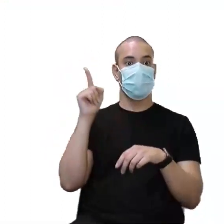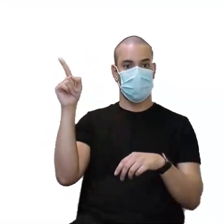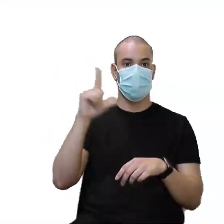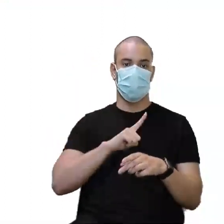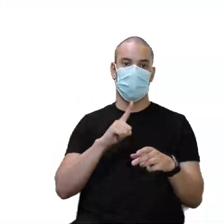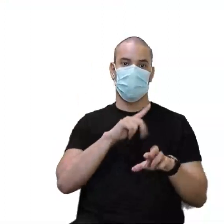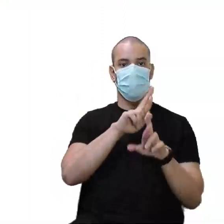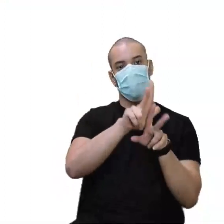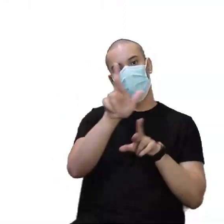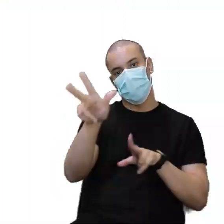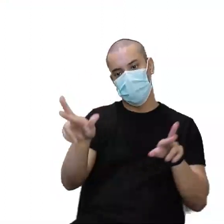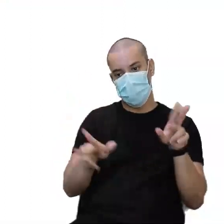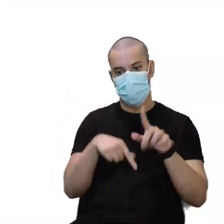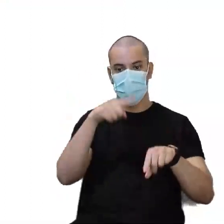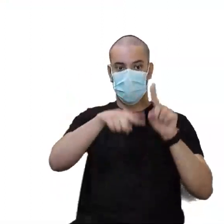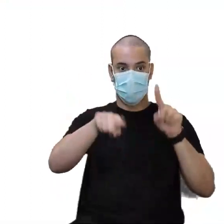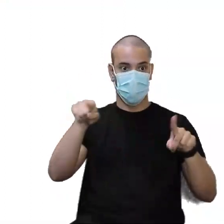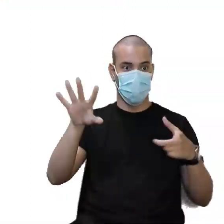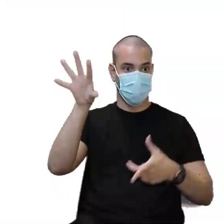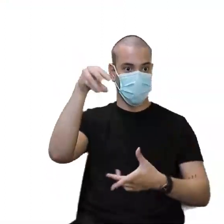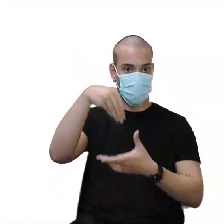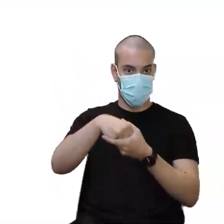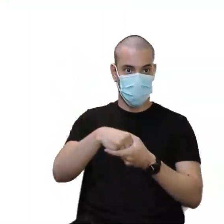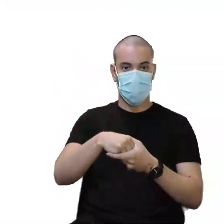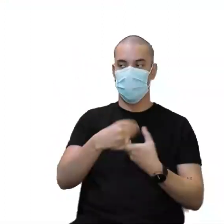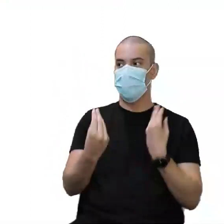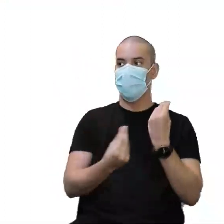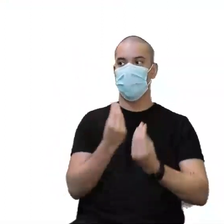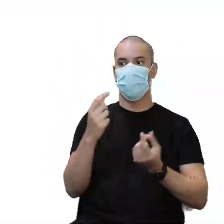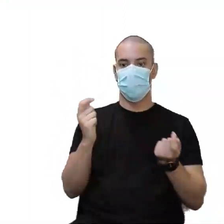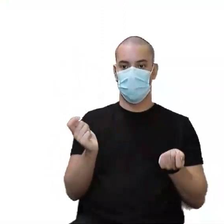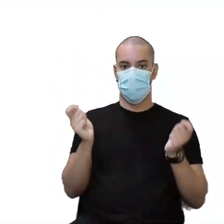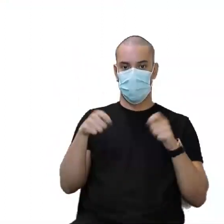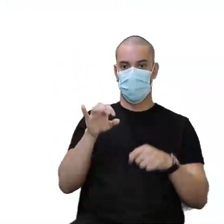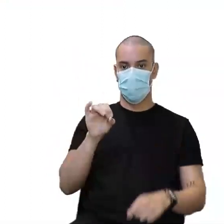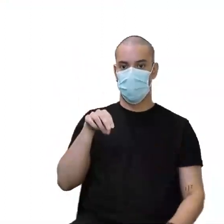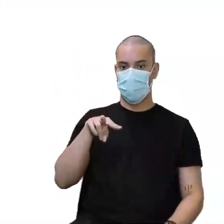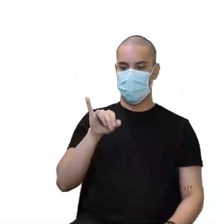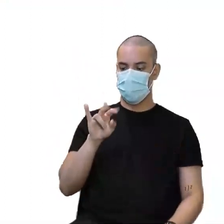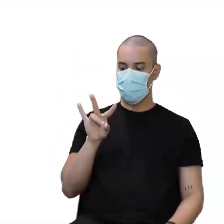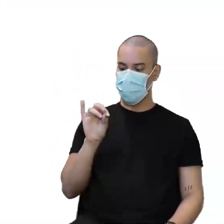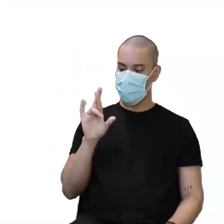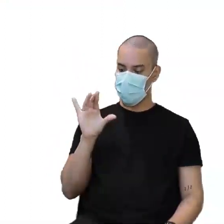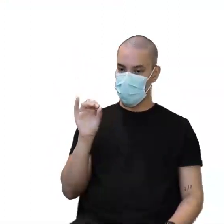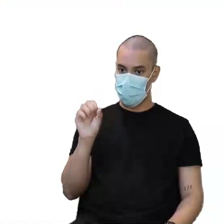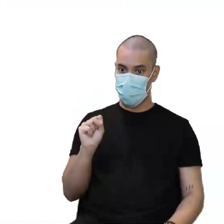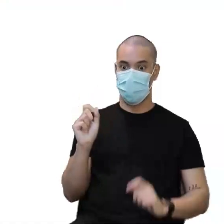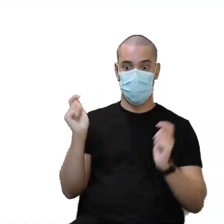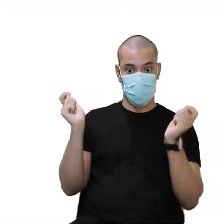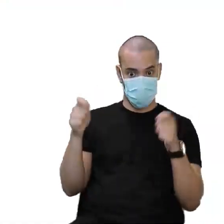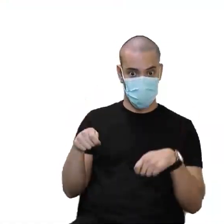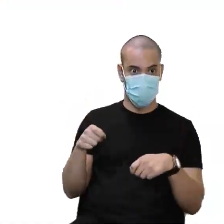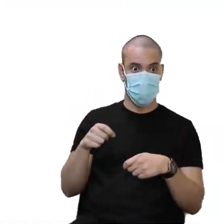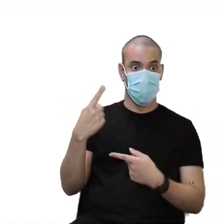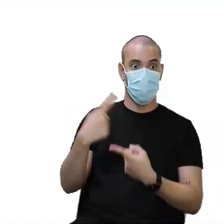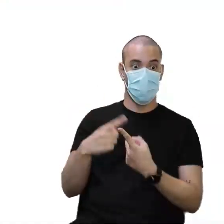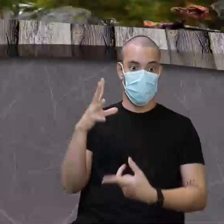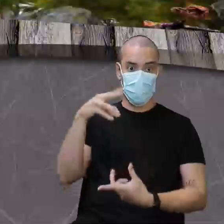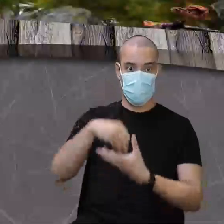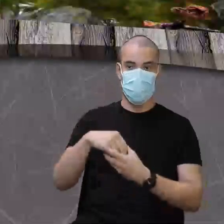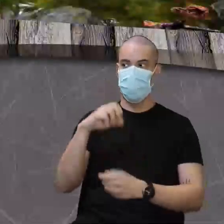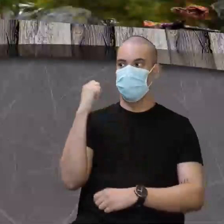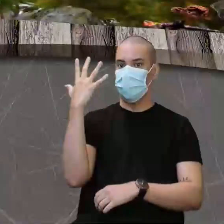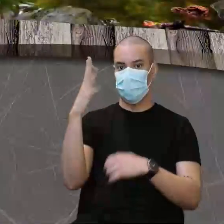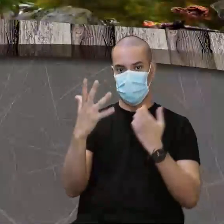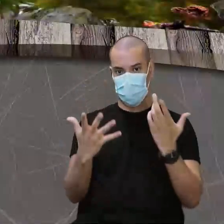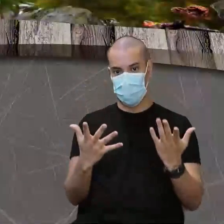essa flutuabilidade aí em relação aos que são considerados onívoros, tá? Que pode realmente, na natureza, presta atenção